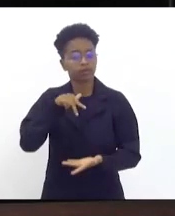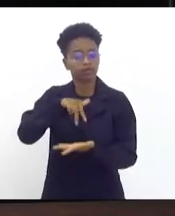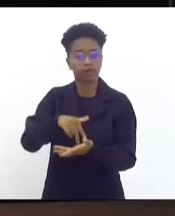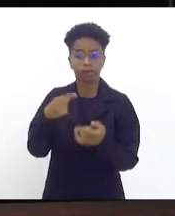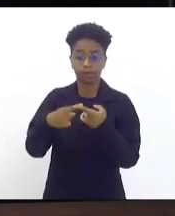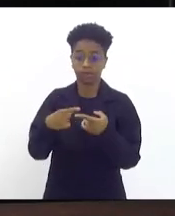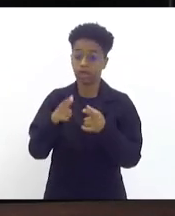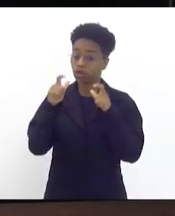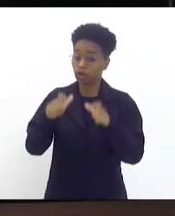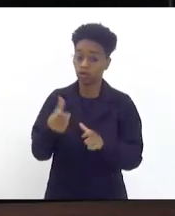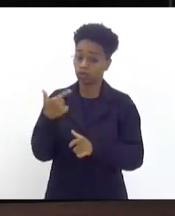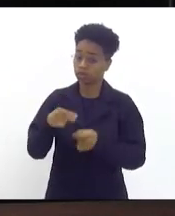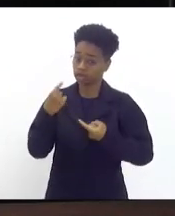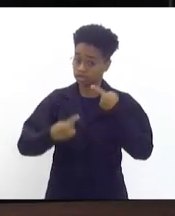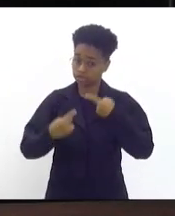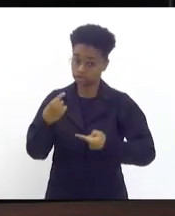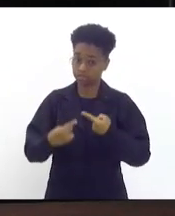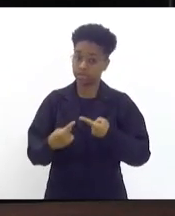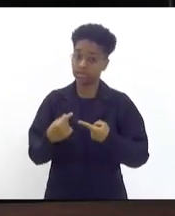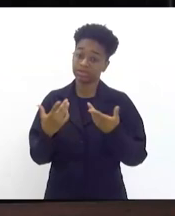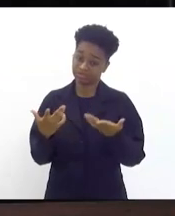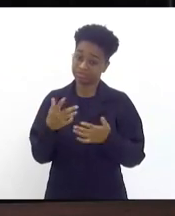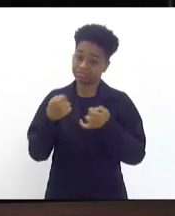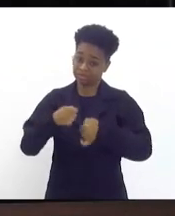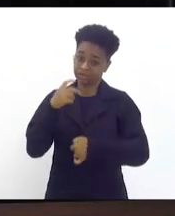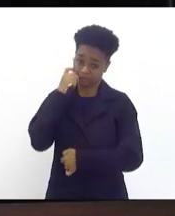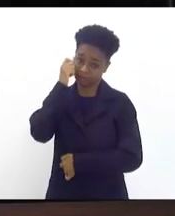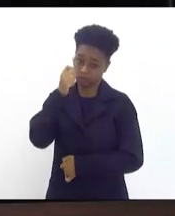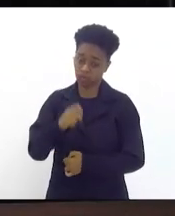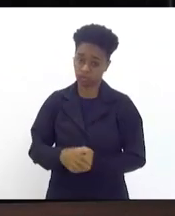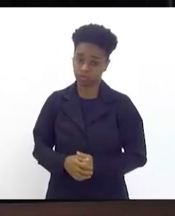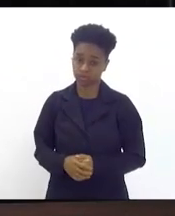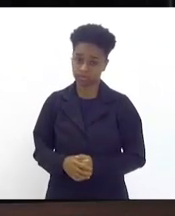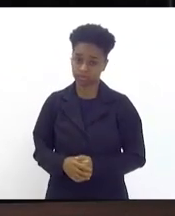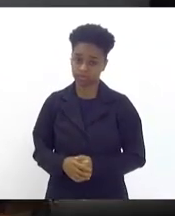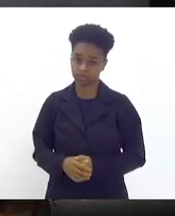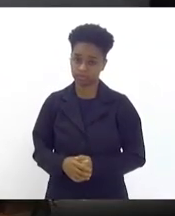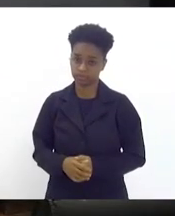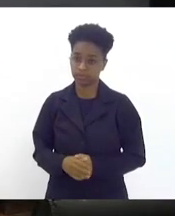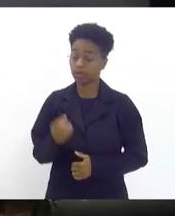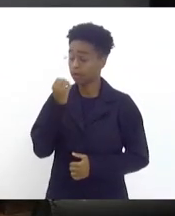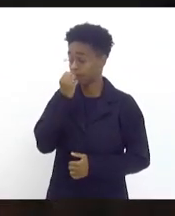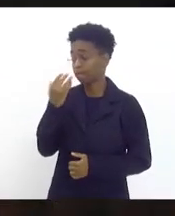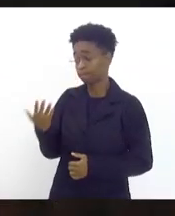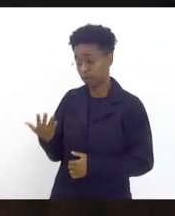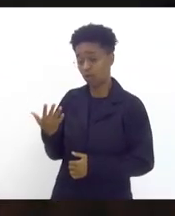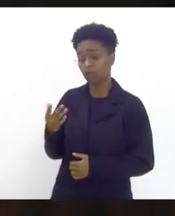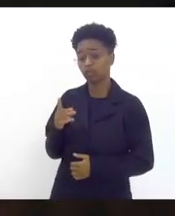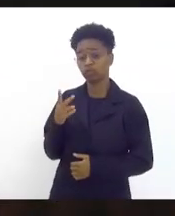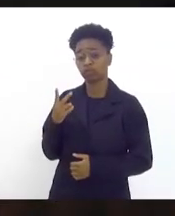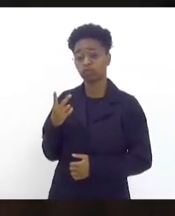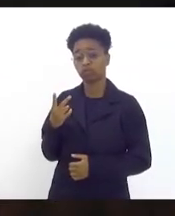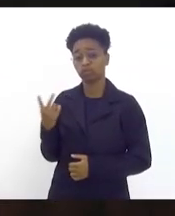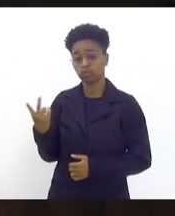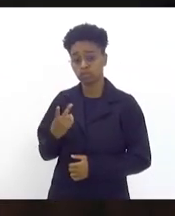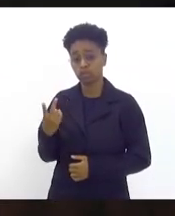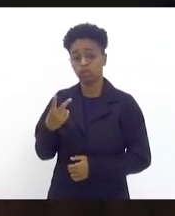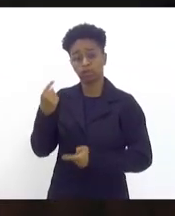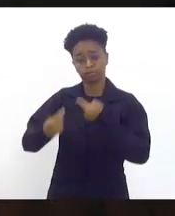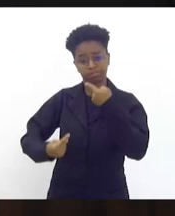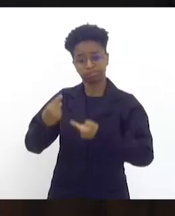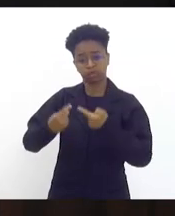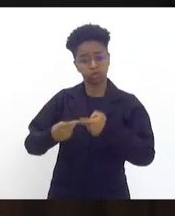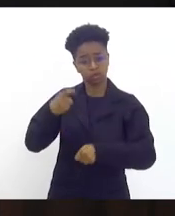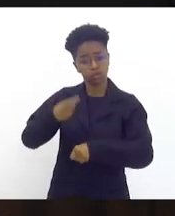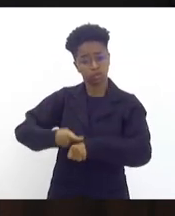Legislativa que não tem debate é uma casa Legislativa que se envergonha Ah que bom que nós sejamos os protagonistas de embates